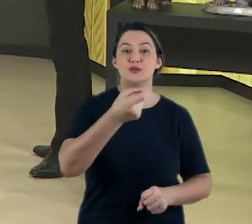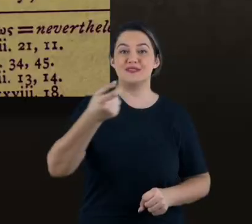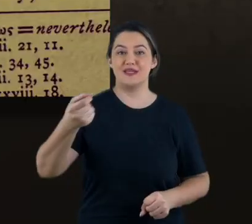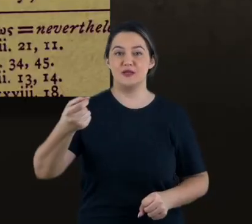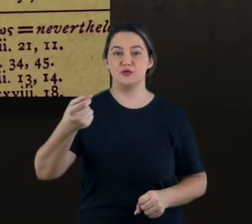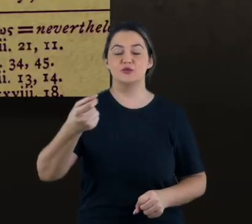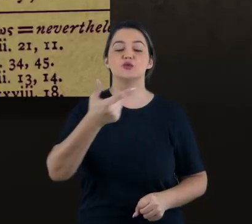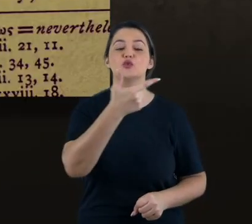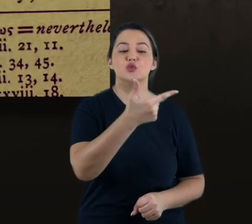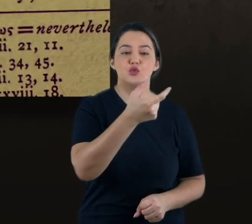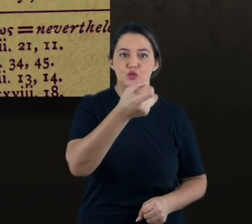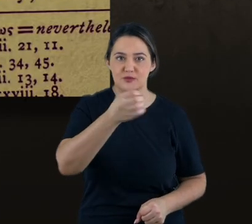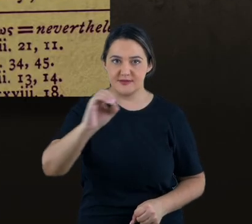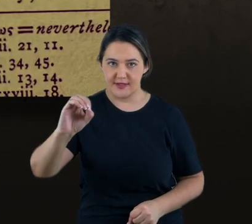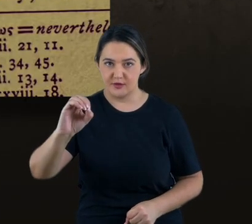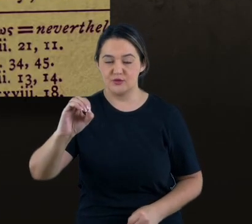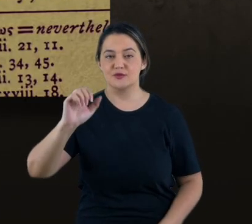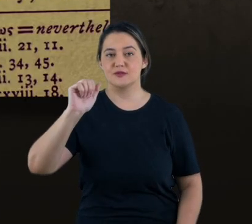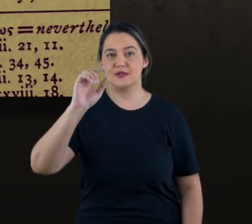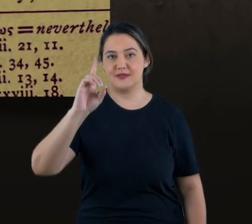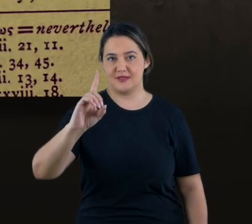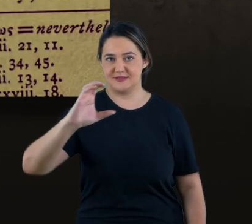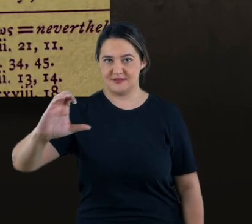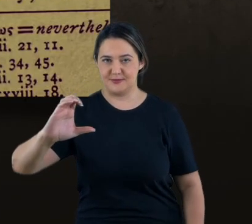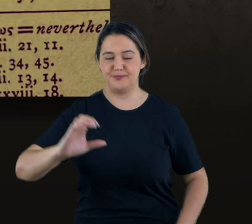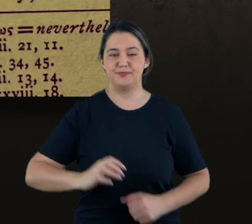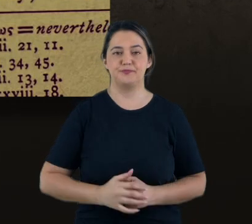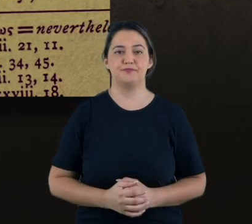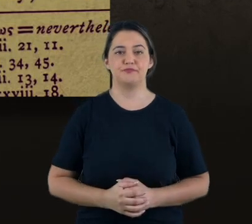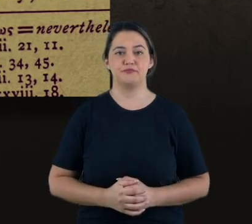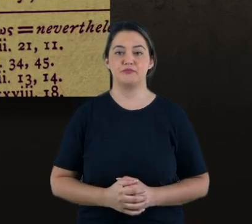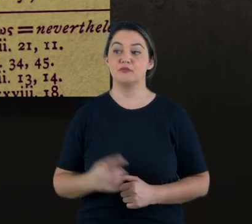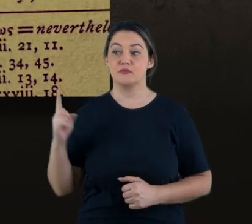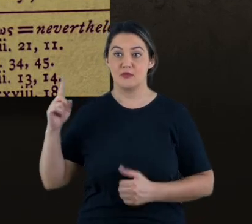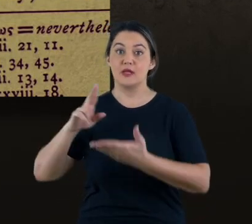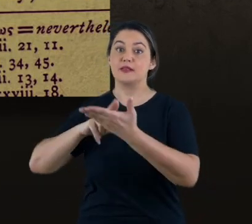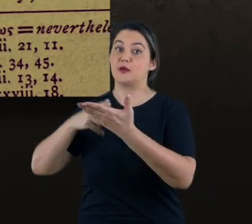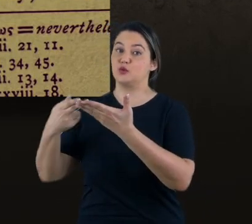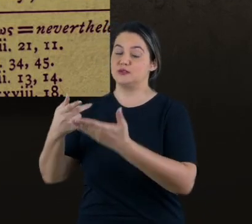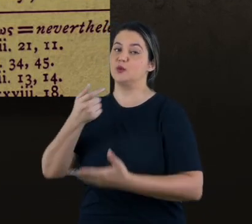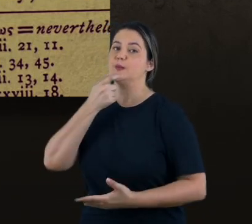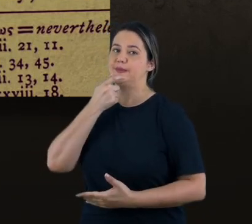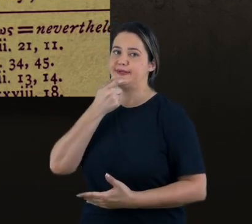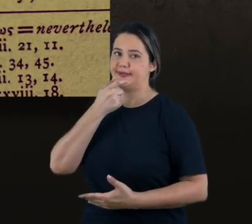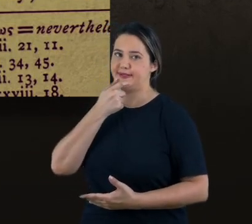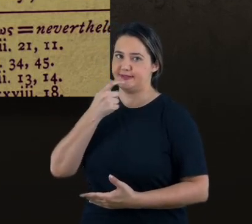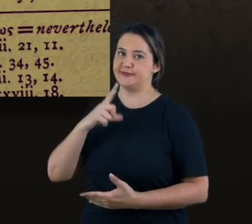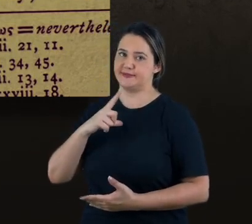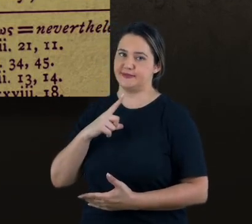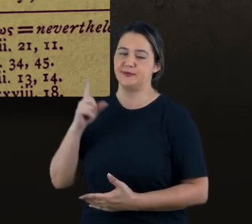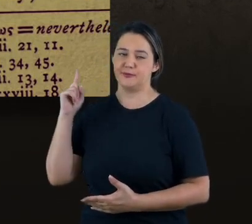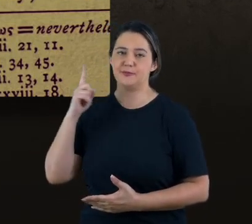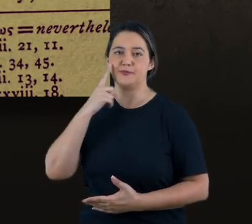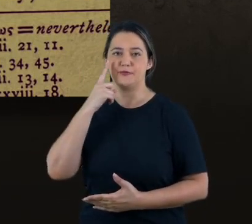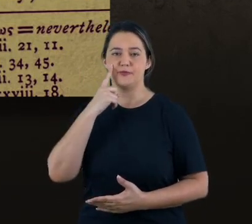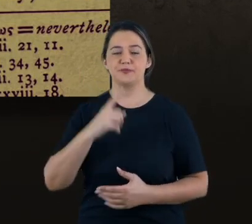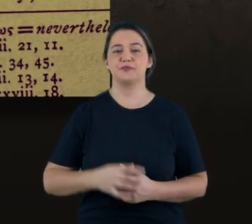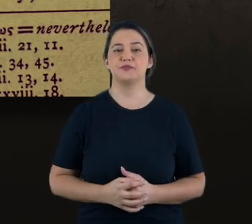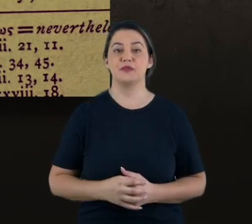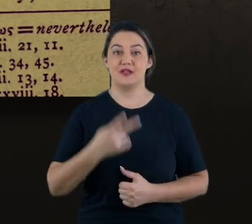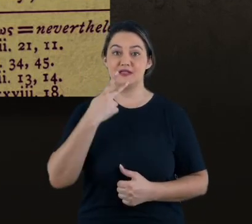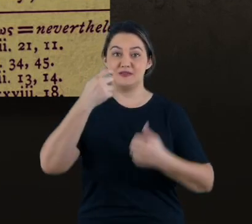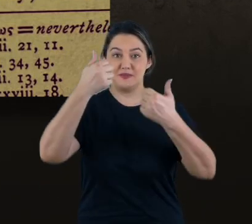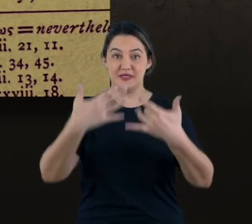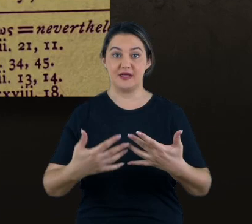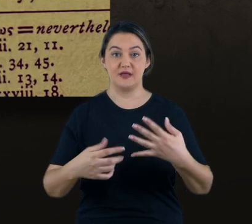no telão. É esse texto aqui. Eu apresentei para vocês justamente a tradução do texto de Hipólito em inglês. Veja que ele está